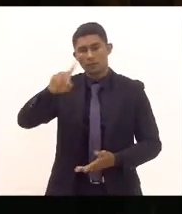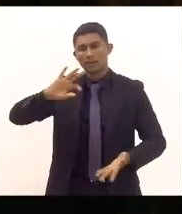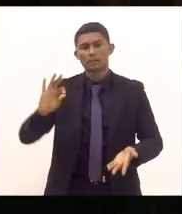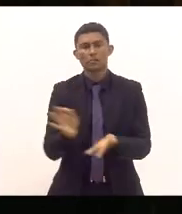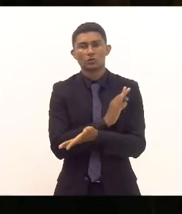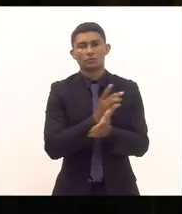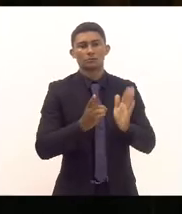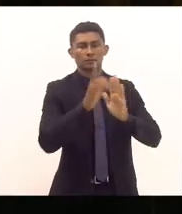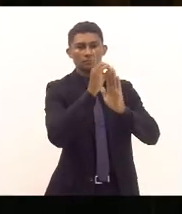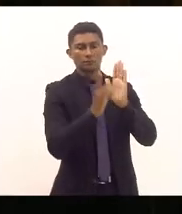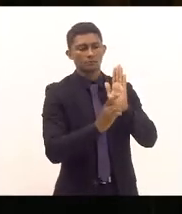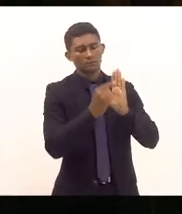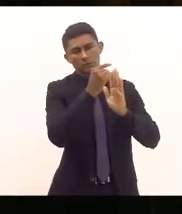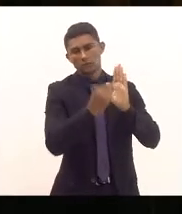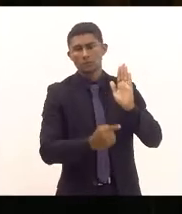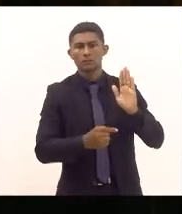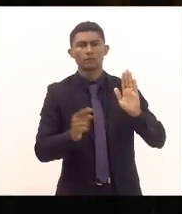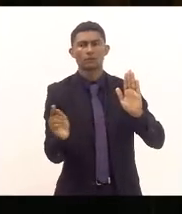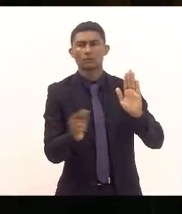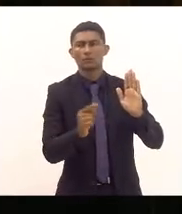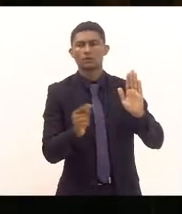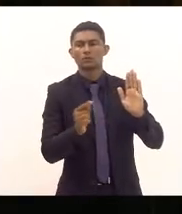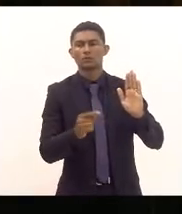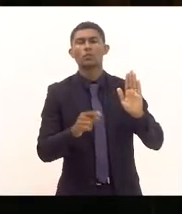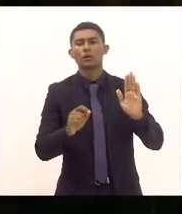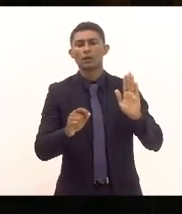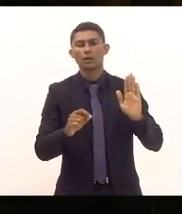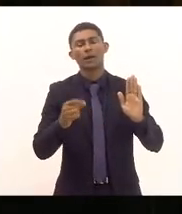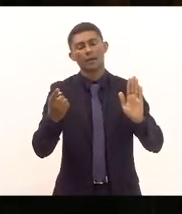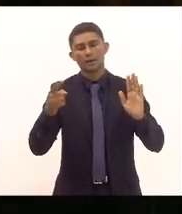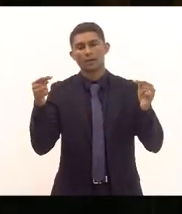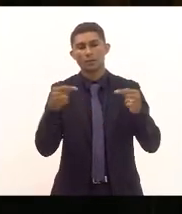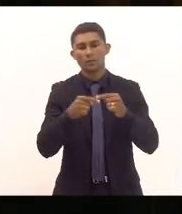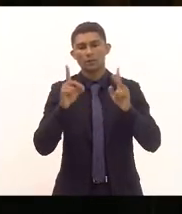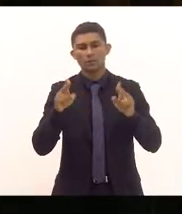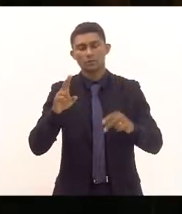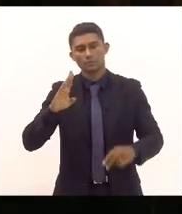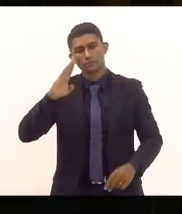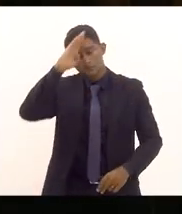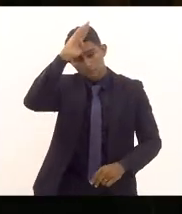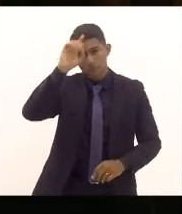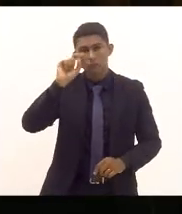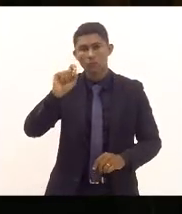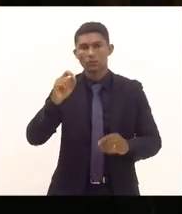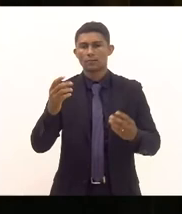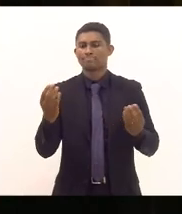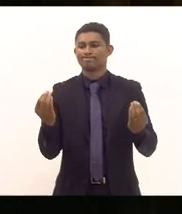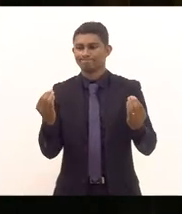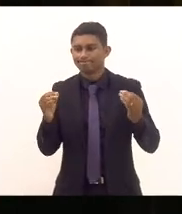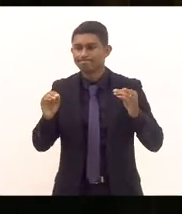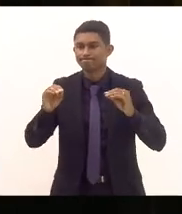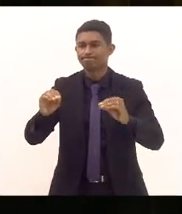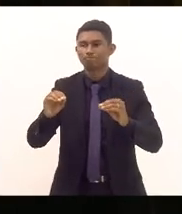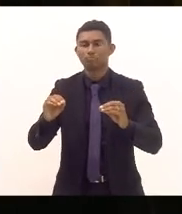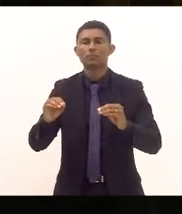decreto que vai na lógica do presidente bolsonaro de implementação de unidades Cívico militares no